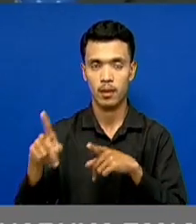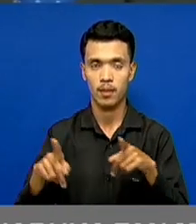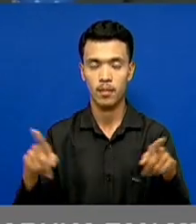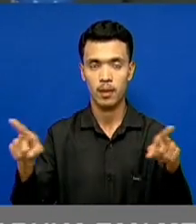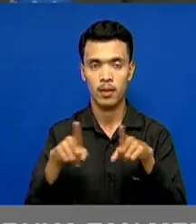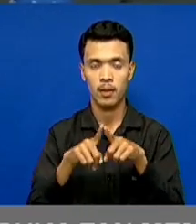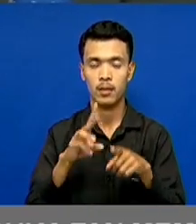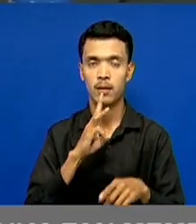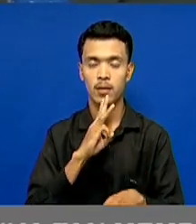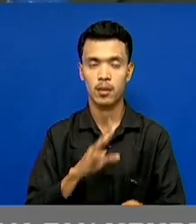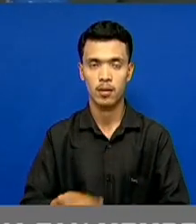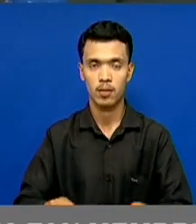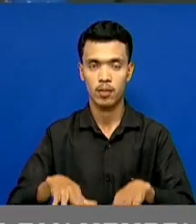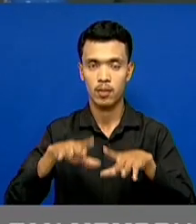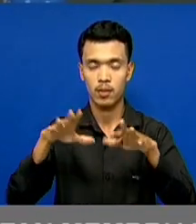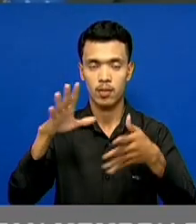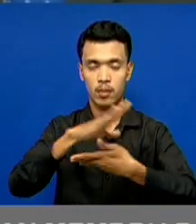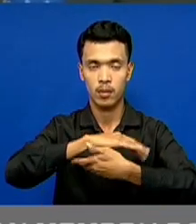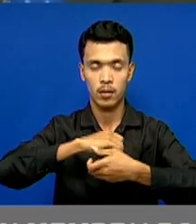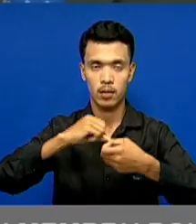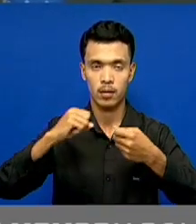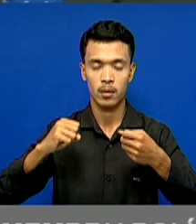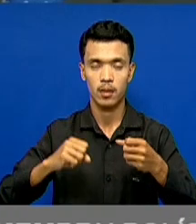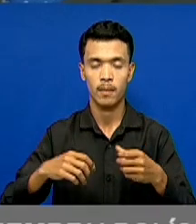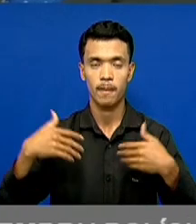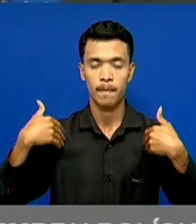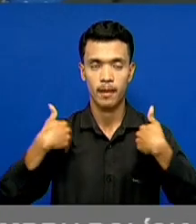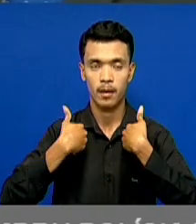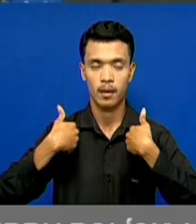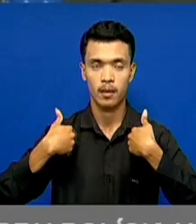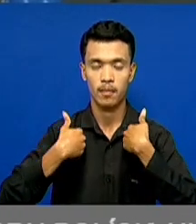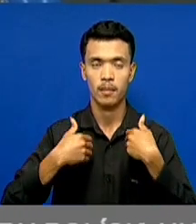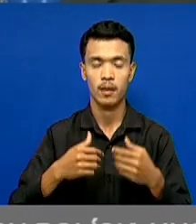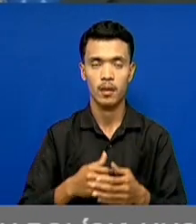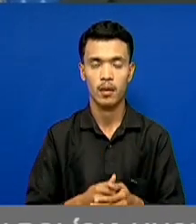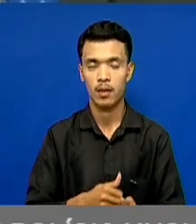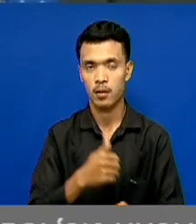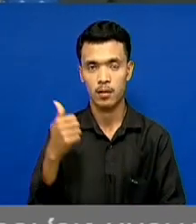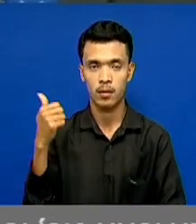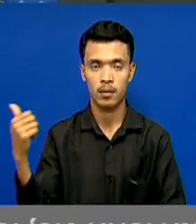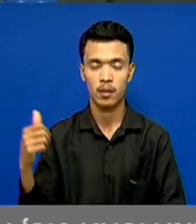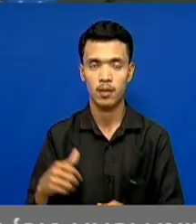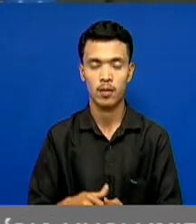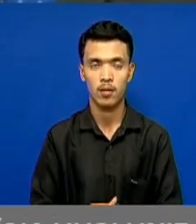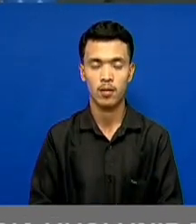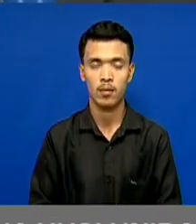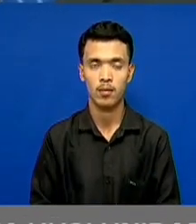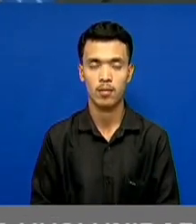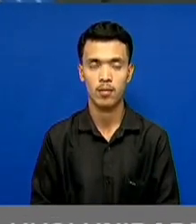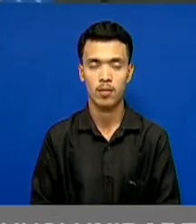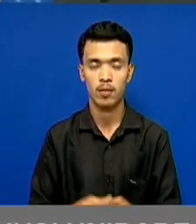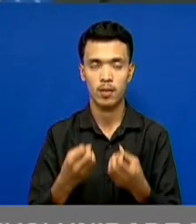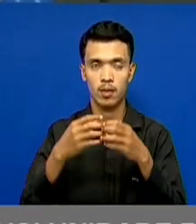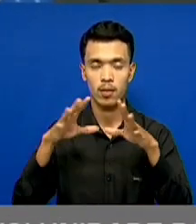mai estraga bot hotu itania animal fuika biodiversidade selo flora fauna ne